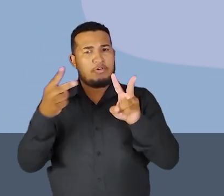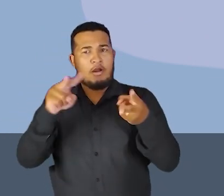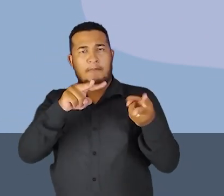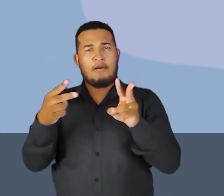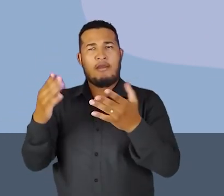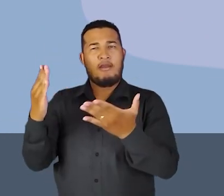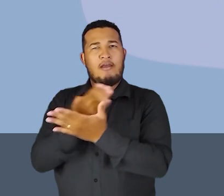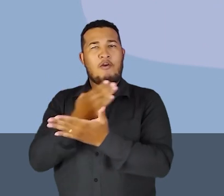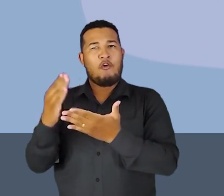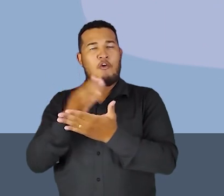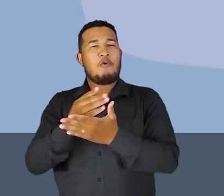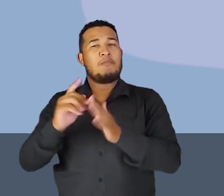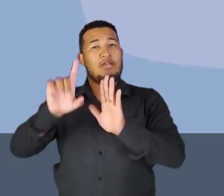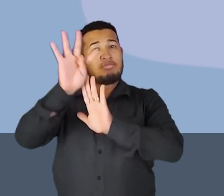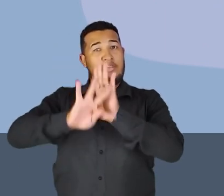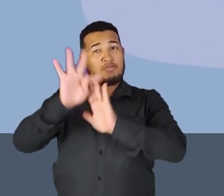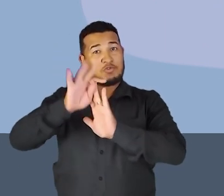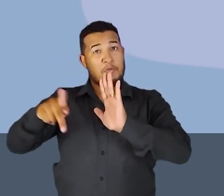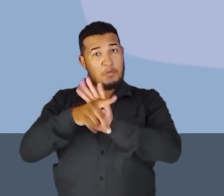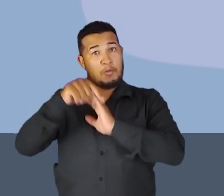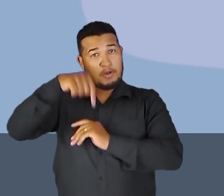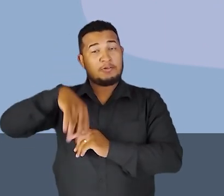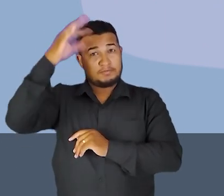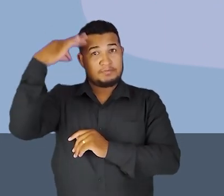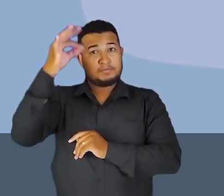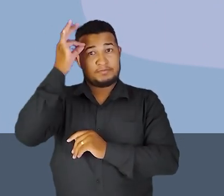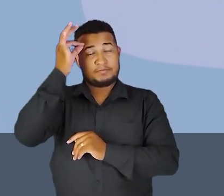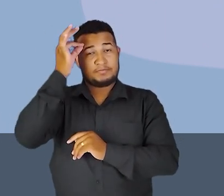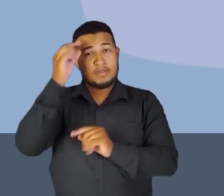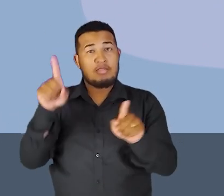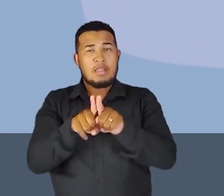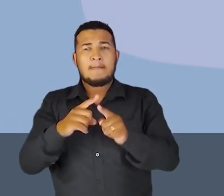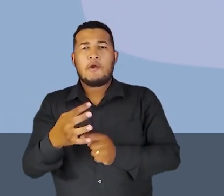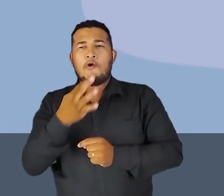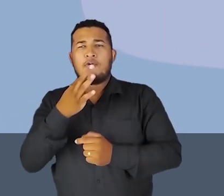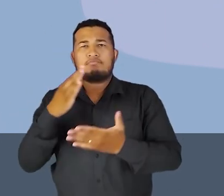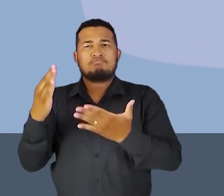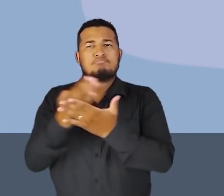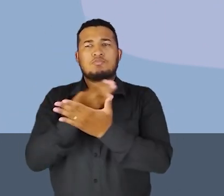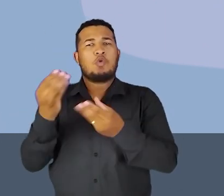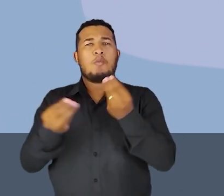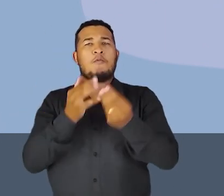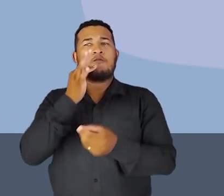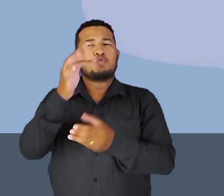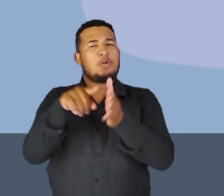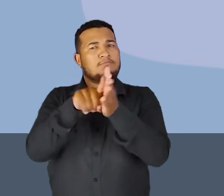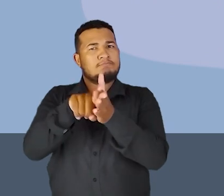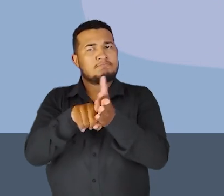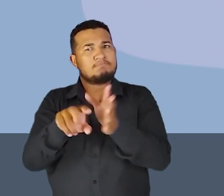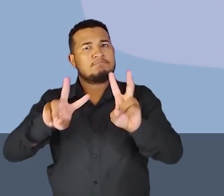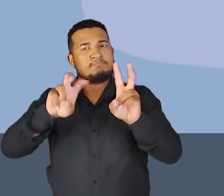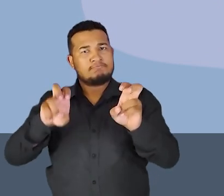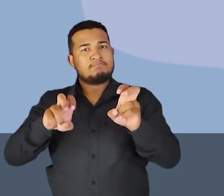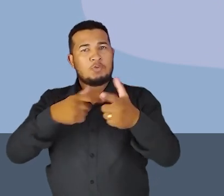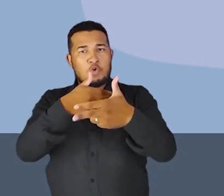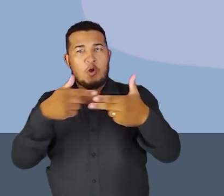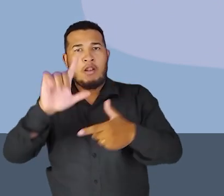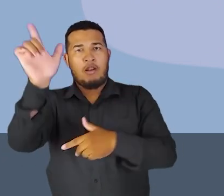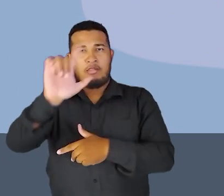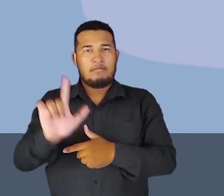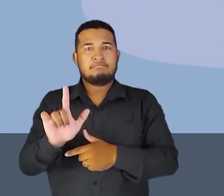obras de escritores capixabas, conhecer algumas fontes para futuras pesquisas de obras